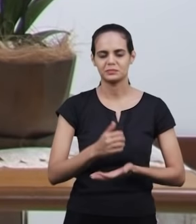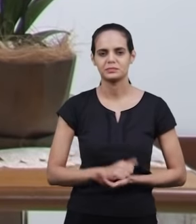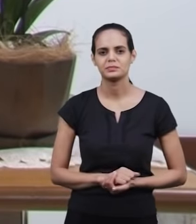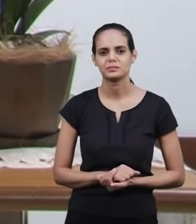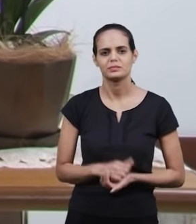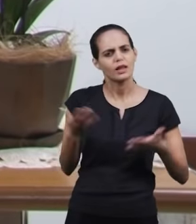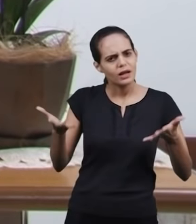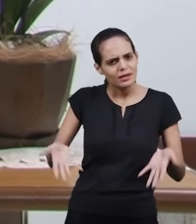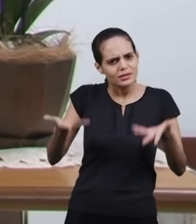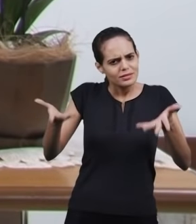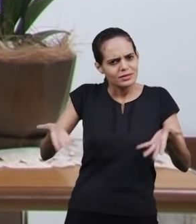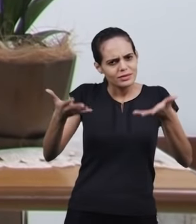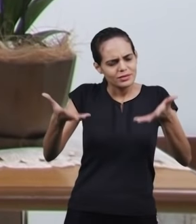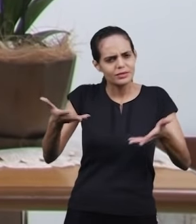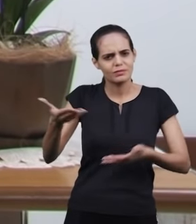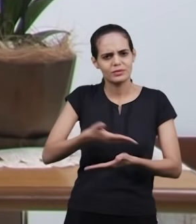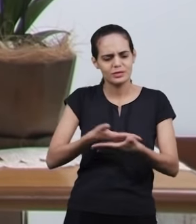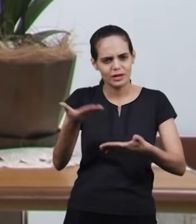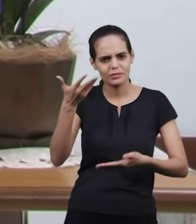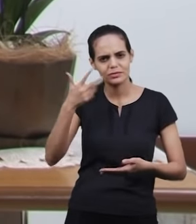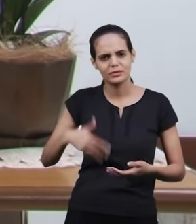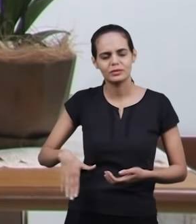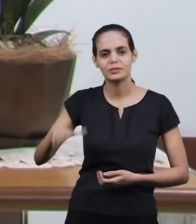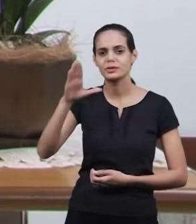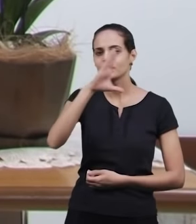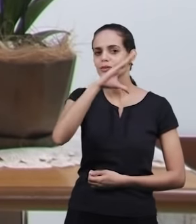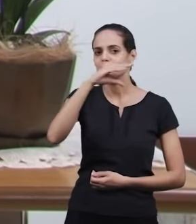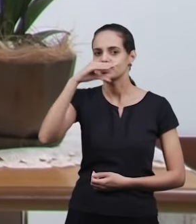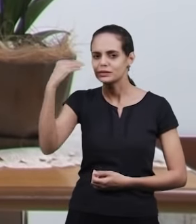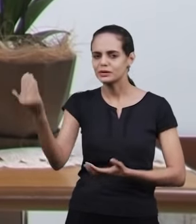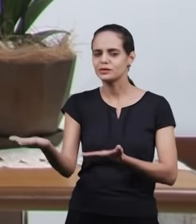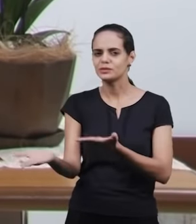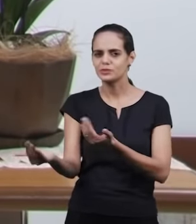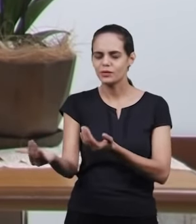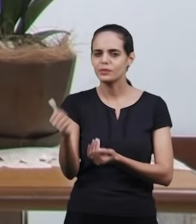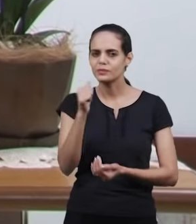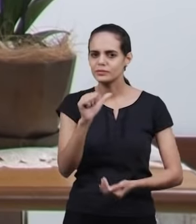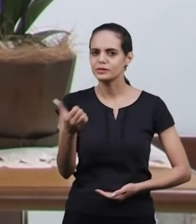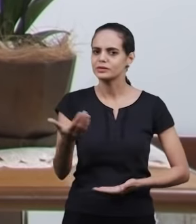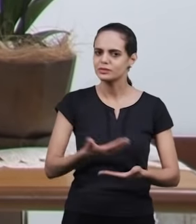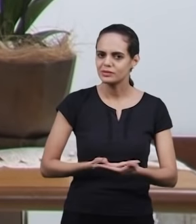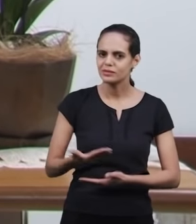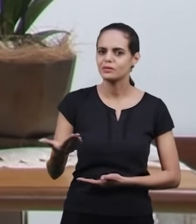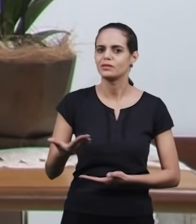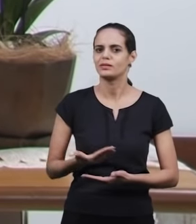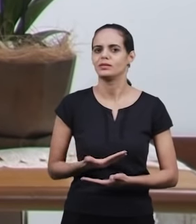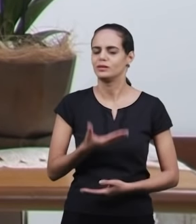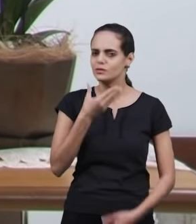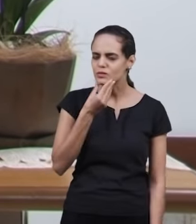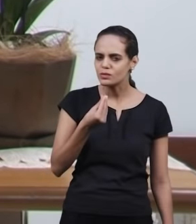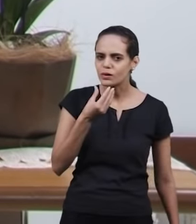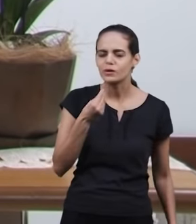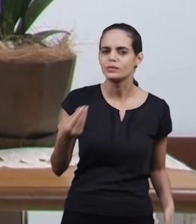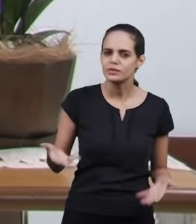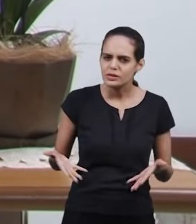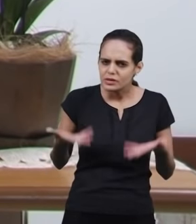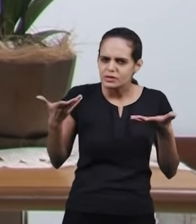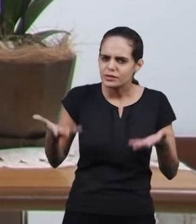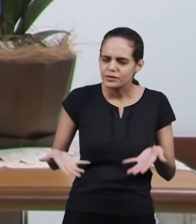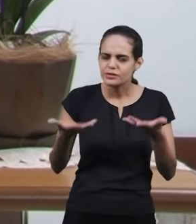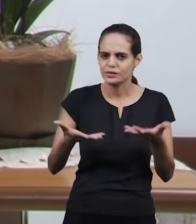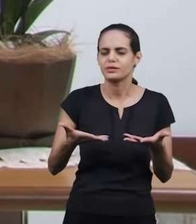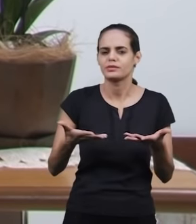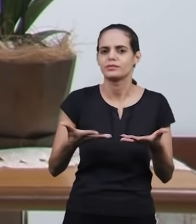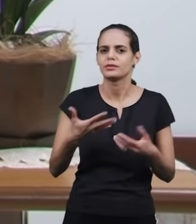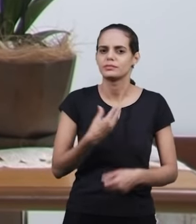que incentive aos demais irmãos, crianças, intermediários, adolescentes, jovens, senhoras, varões, incentive-os a